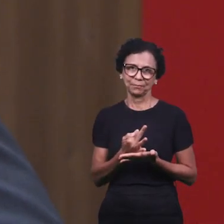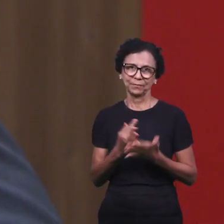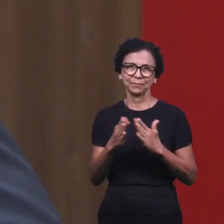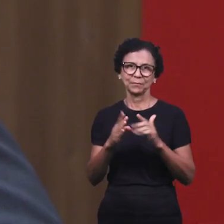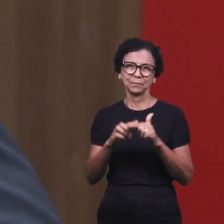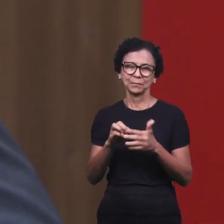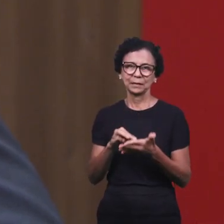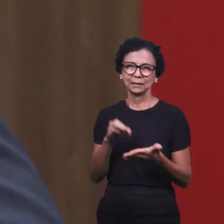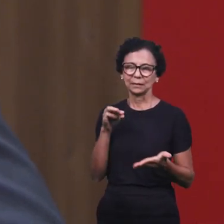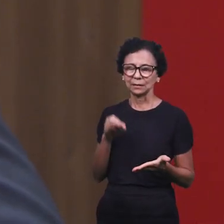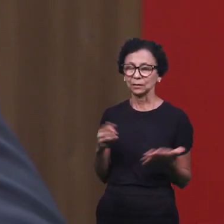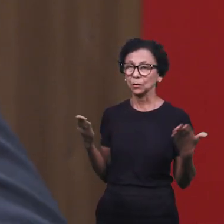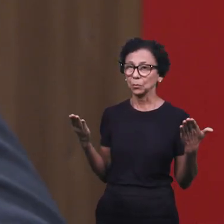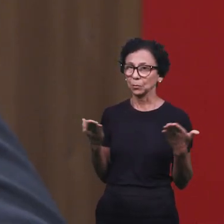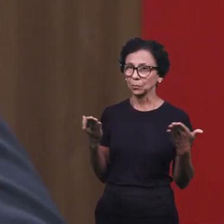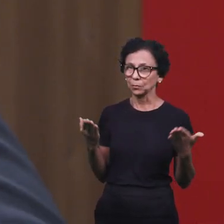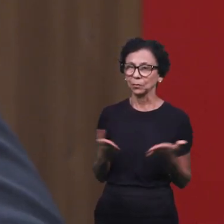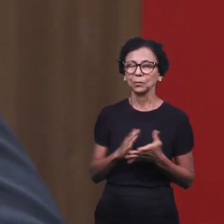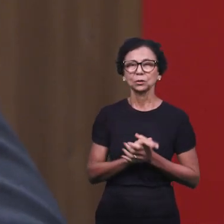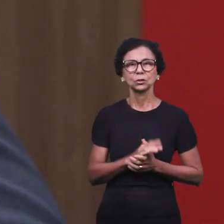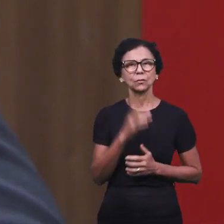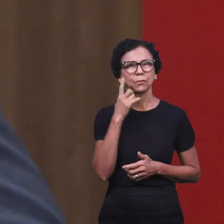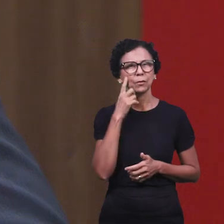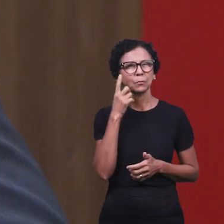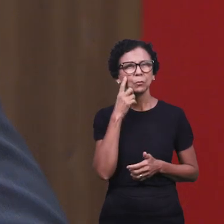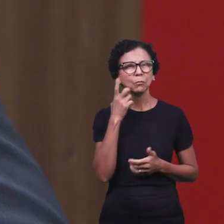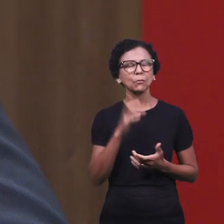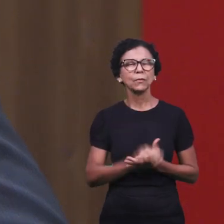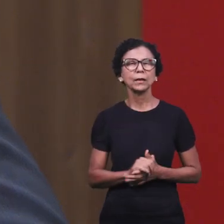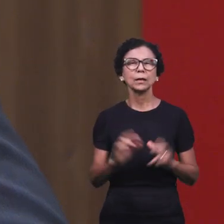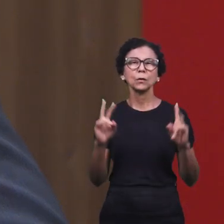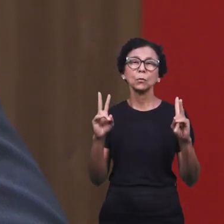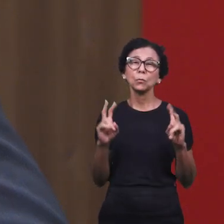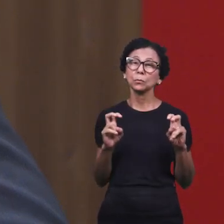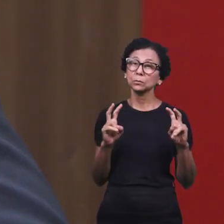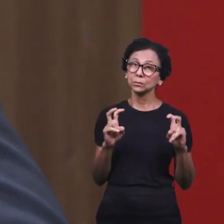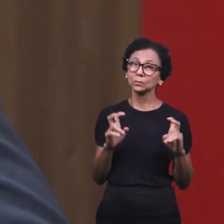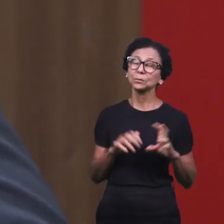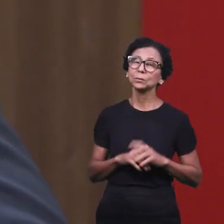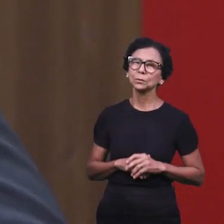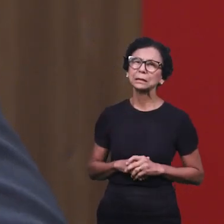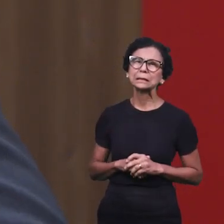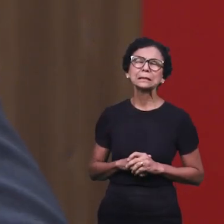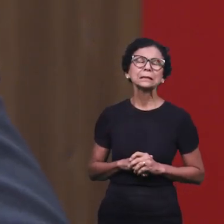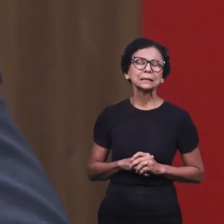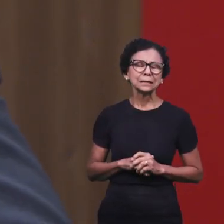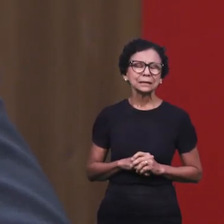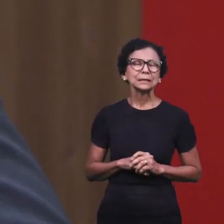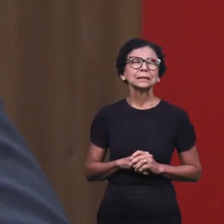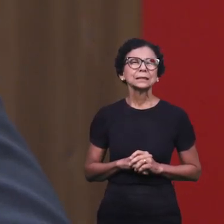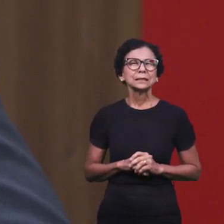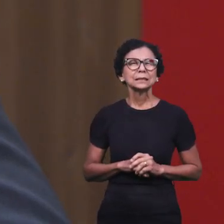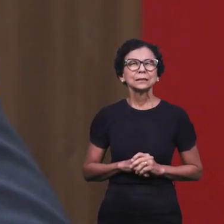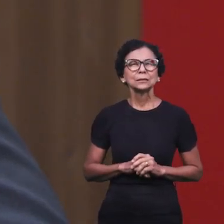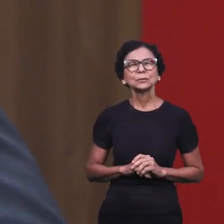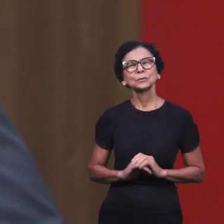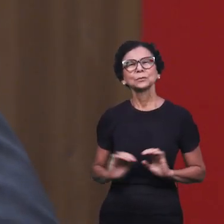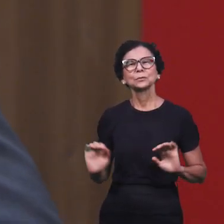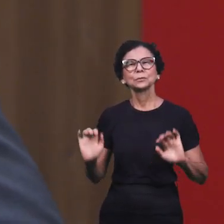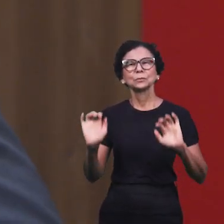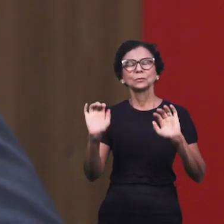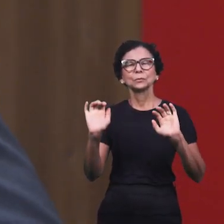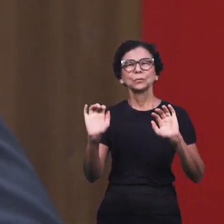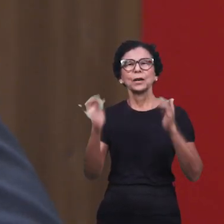Cristã Maranata. Neste episódio, nós vamos tratar a respeito de um assunto que foi muito abordado no